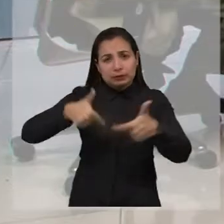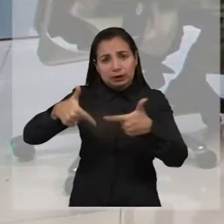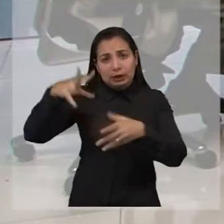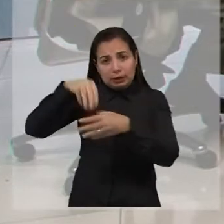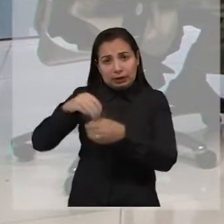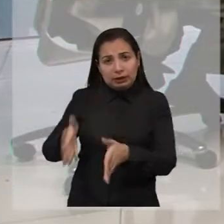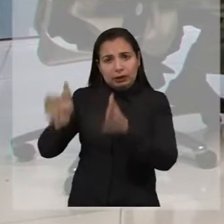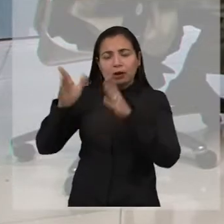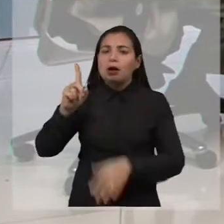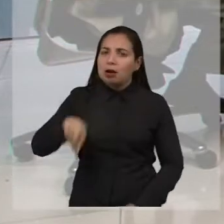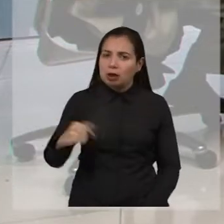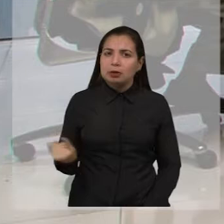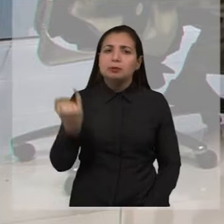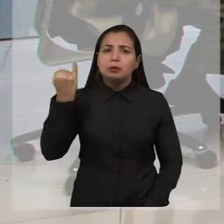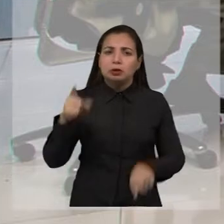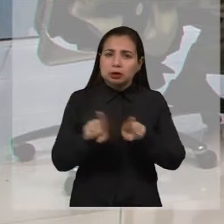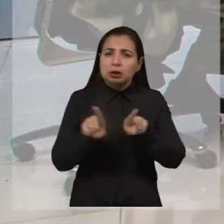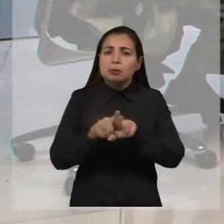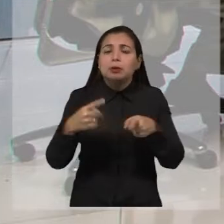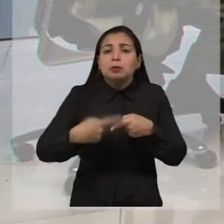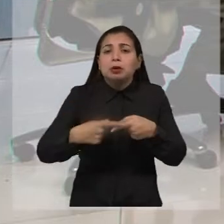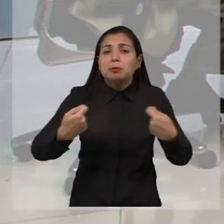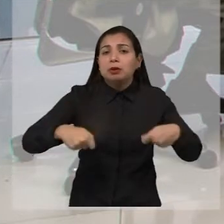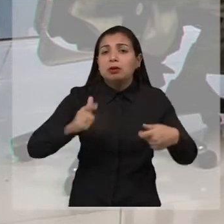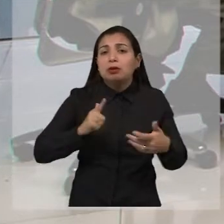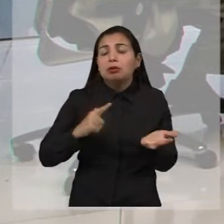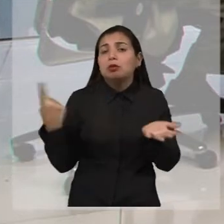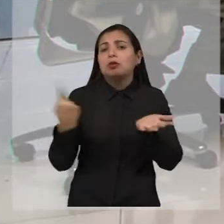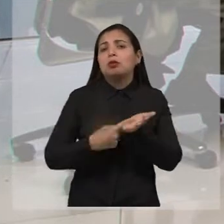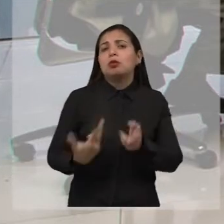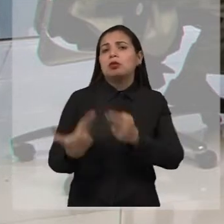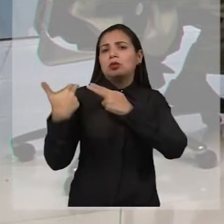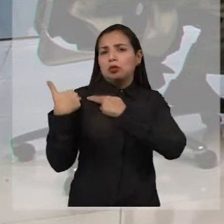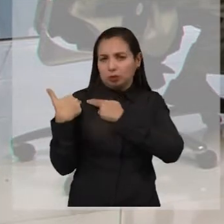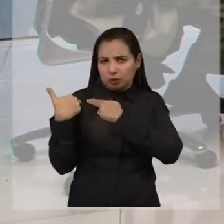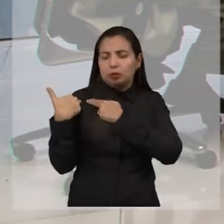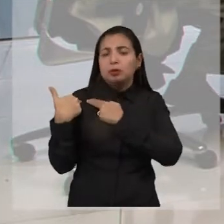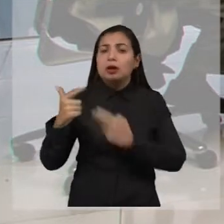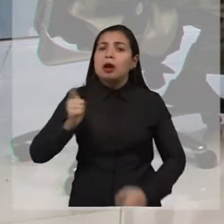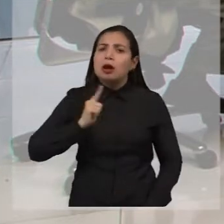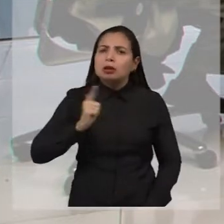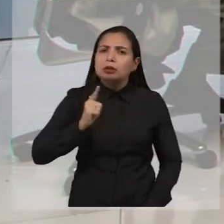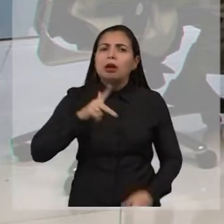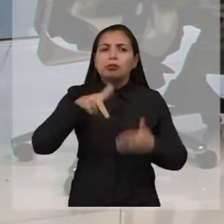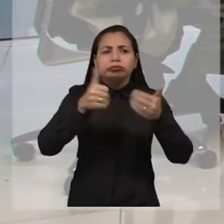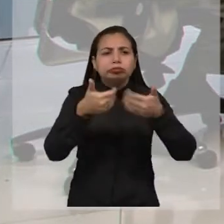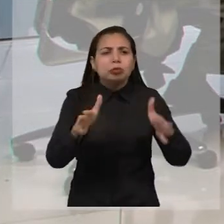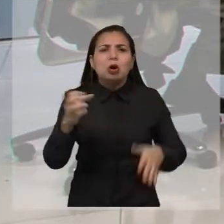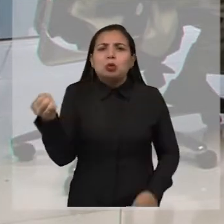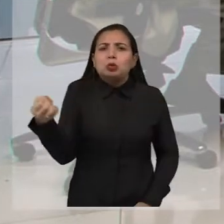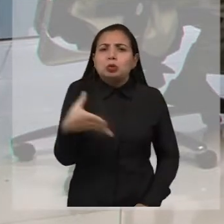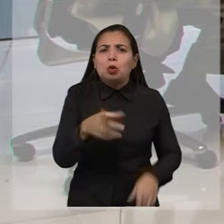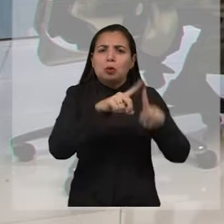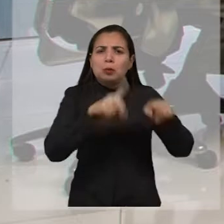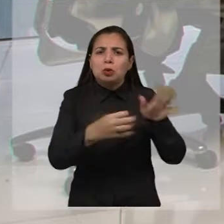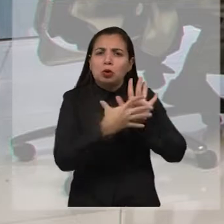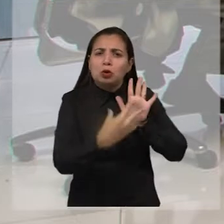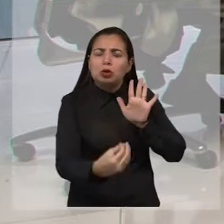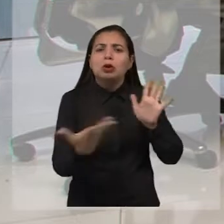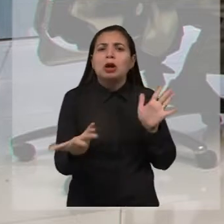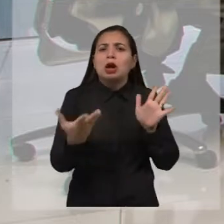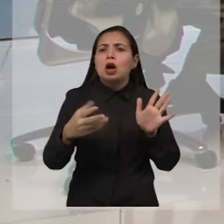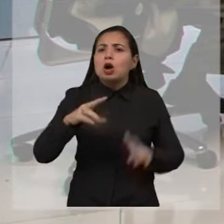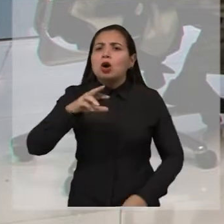Lídia, que é fundamental. O compromisso, a inauguração de novos modelos, a utilização de novos